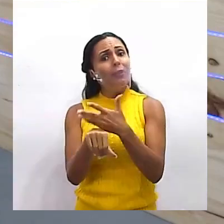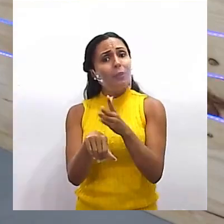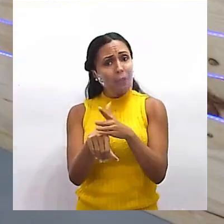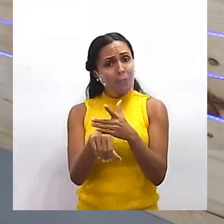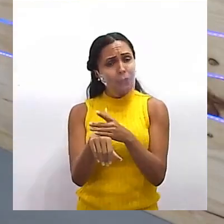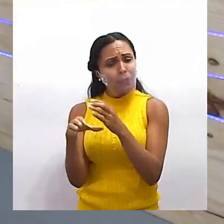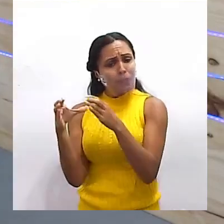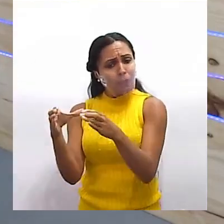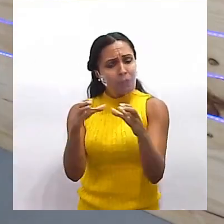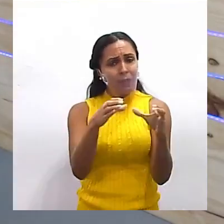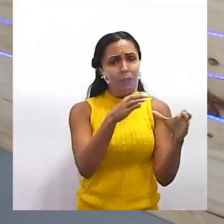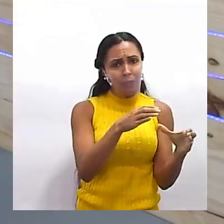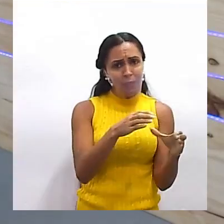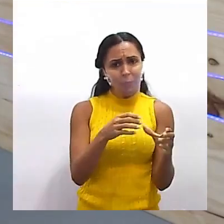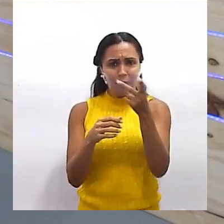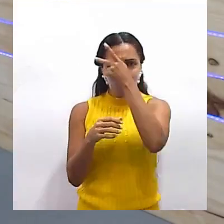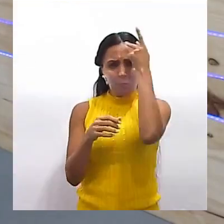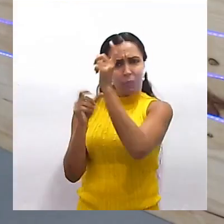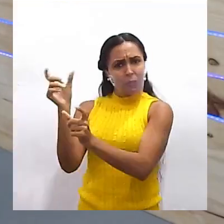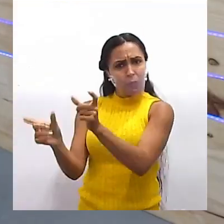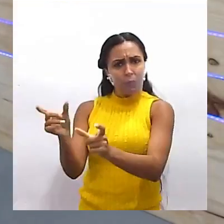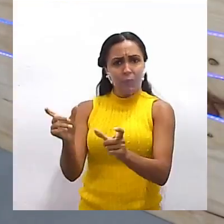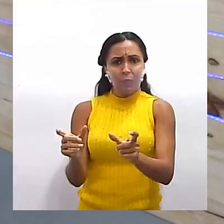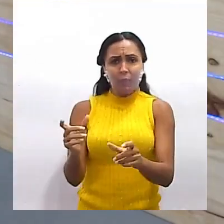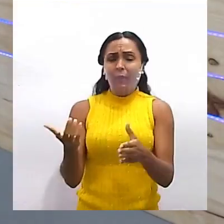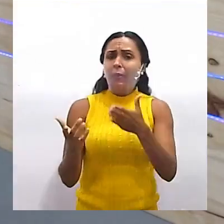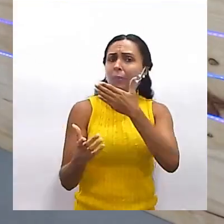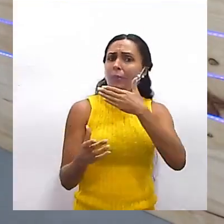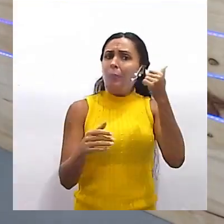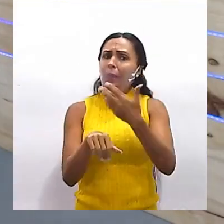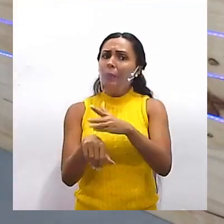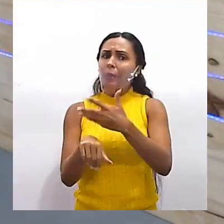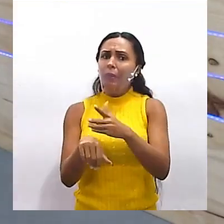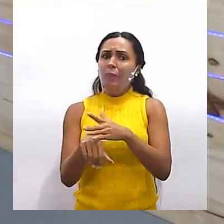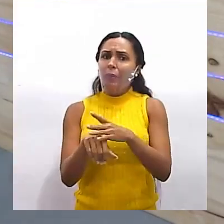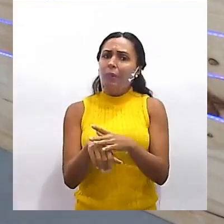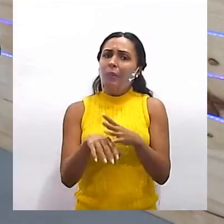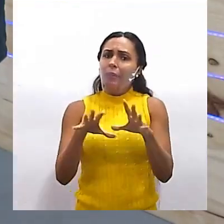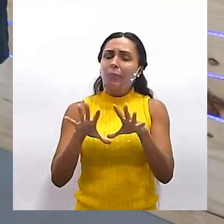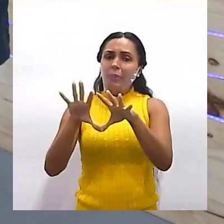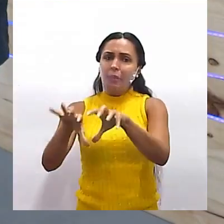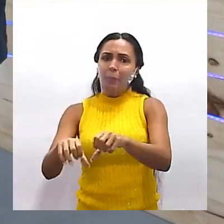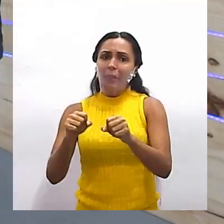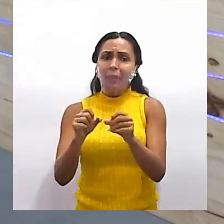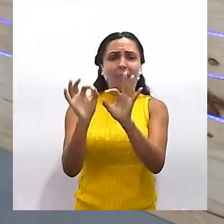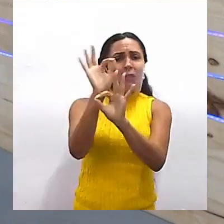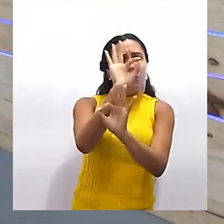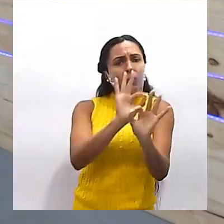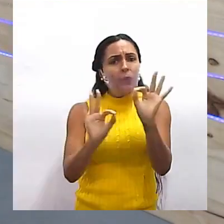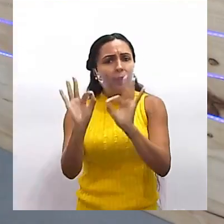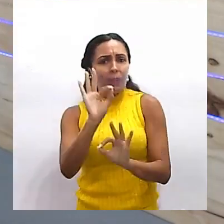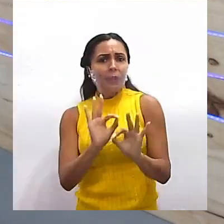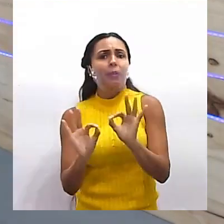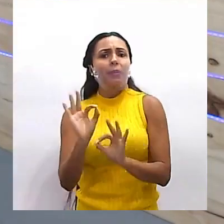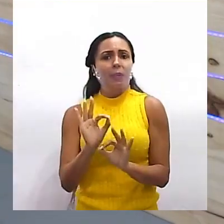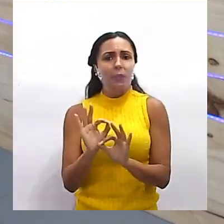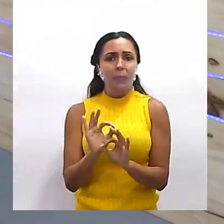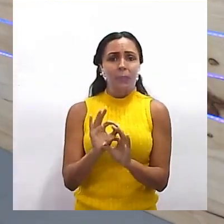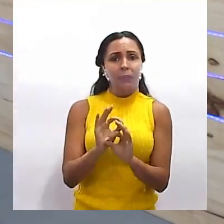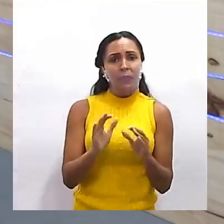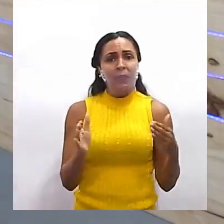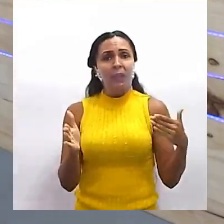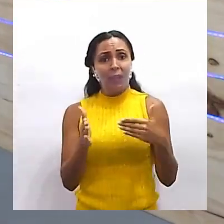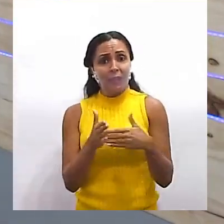equipe, informar as melhores práticas de carregamento, as melhores práticas de arrumação da carga, até cuidando também